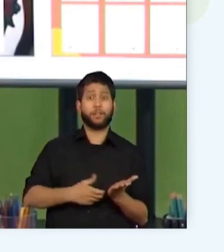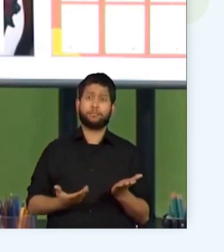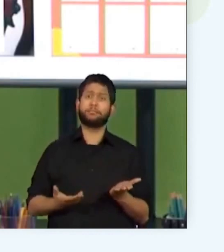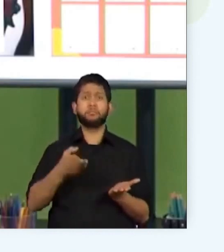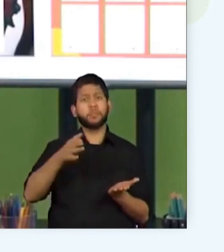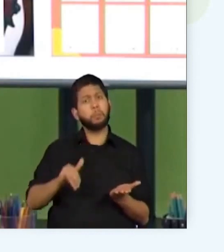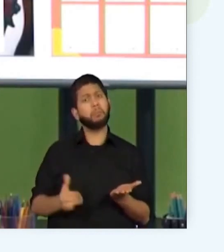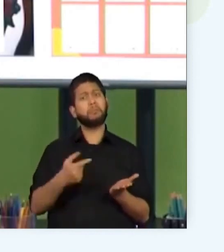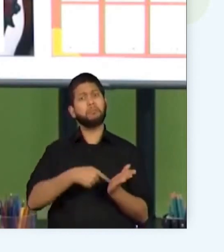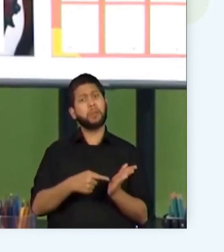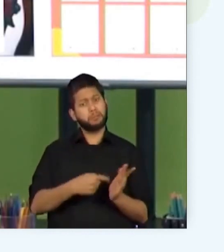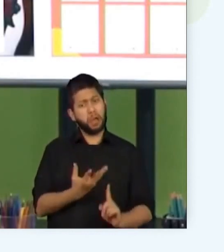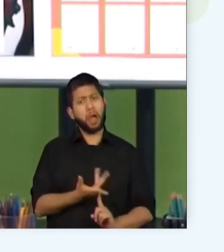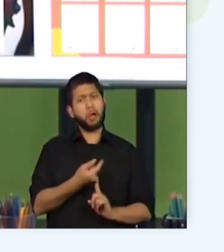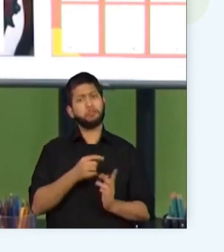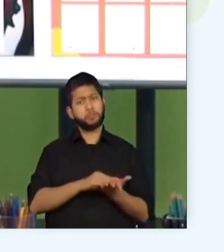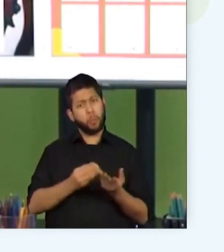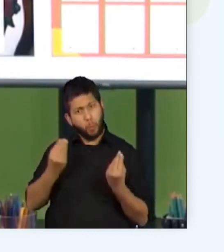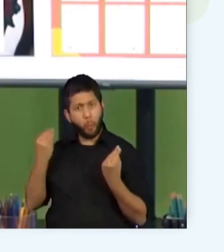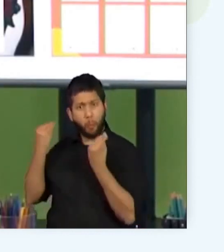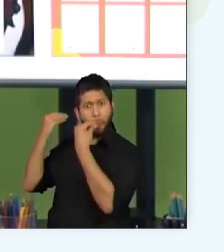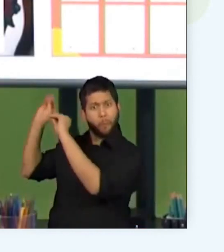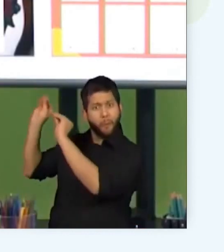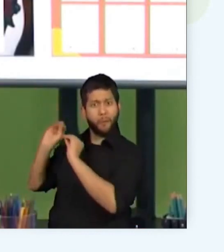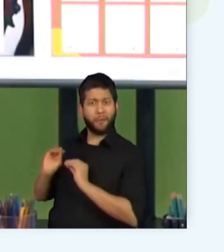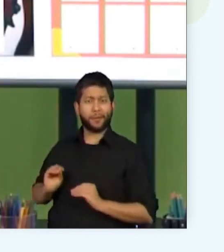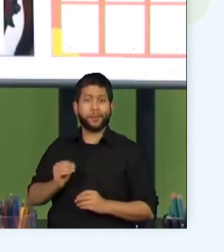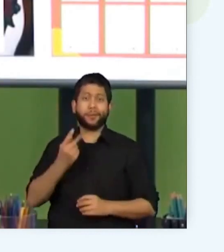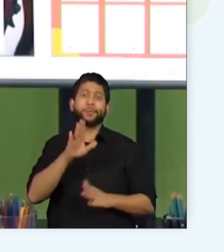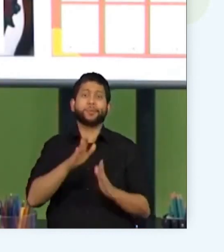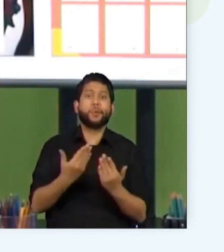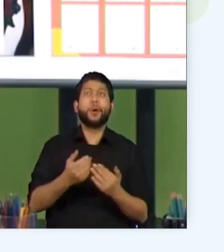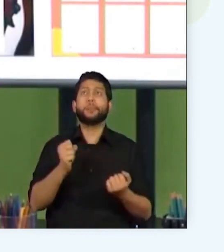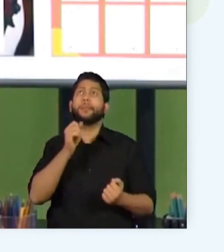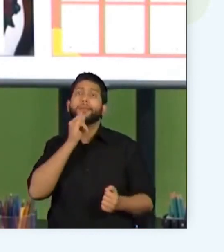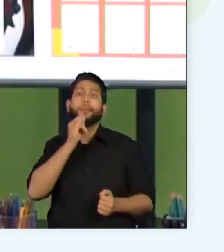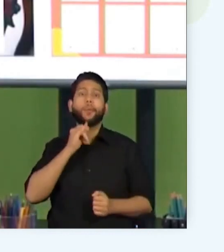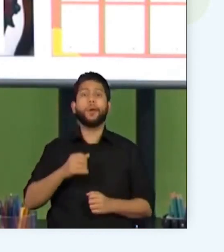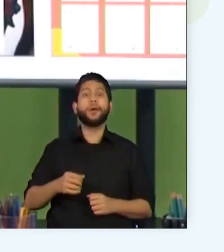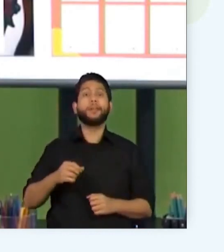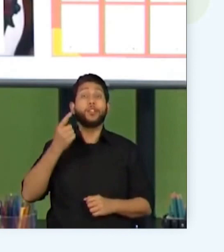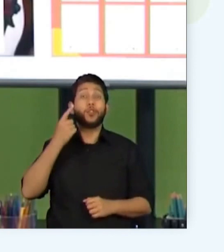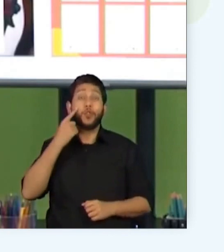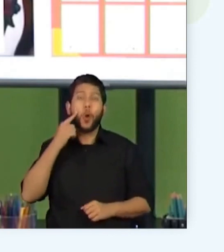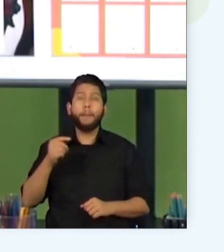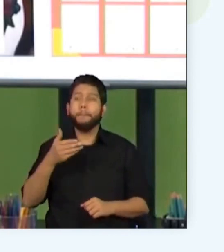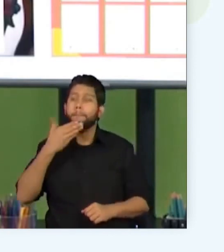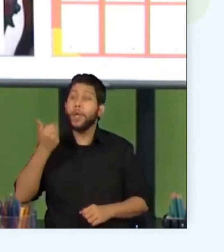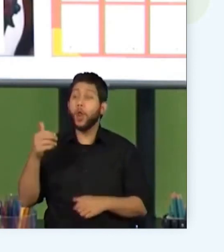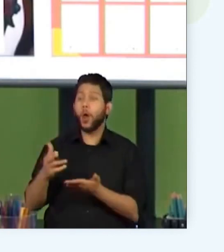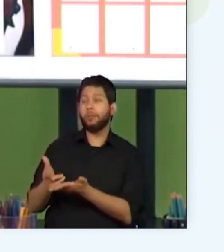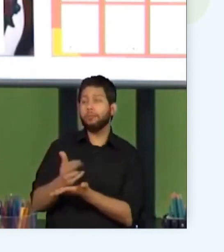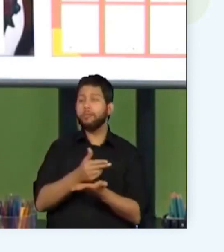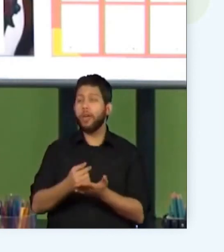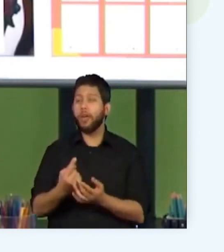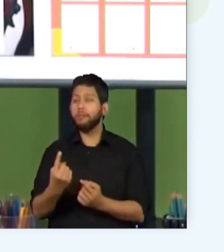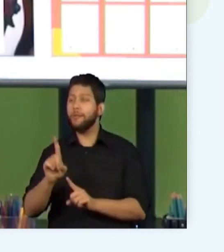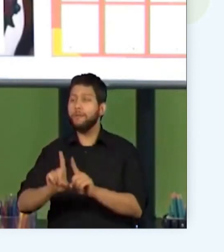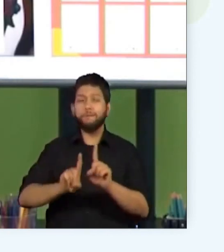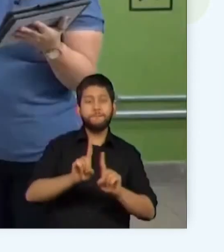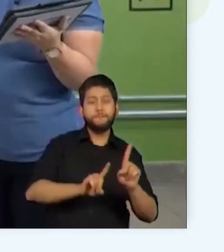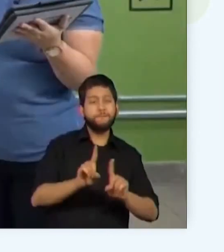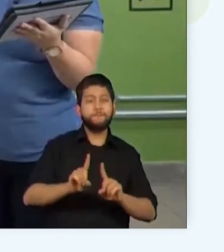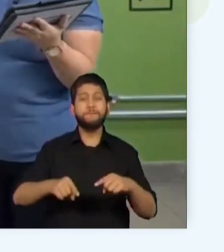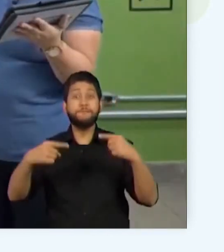Então, verifica na sua escola, de repente dá para ter até um concurso para você achar essa pessoa, sabe? Que sabe desenhar, que sabe fazer